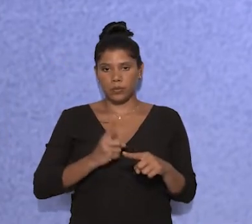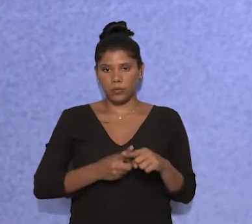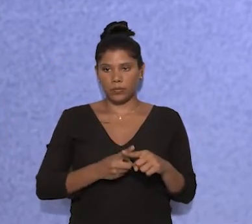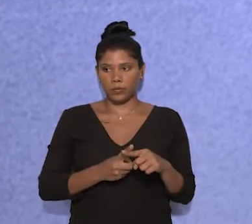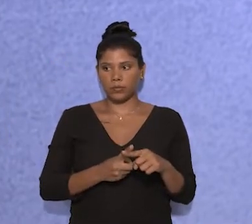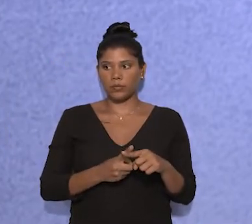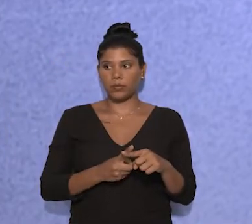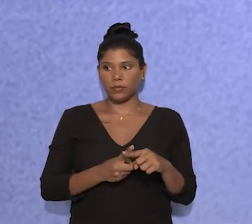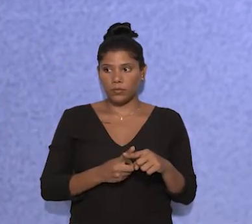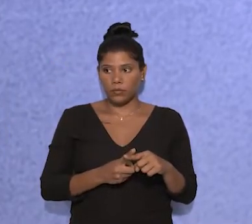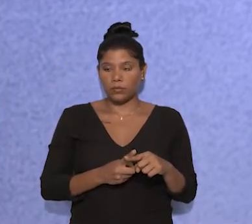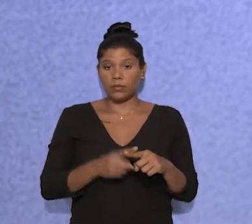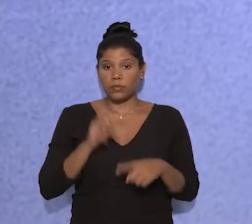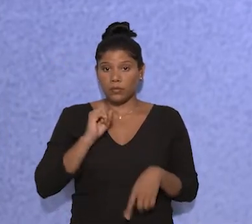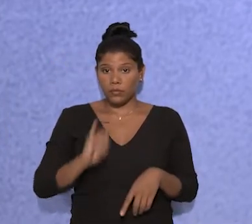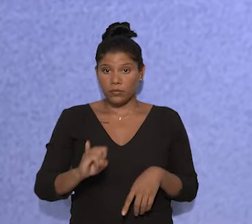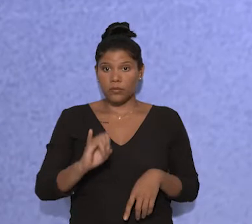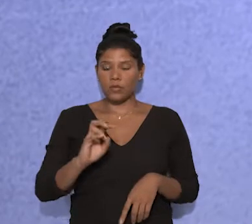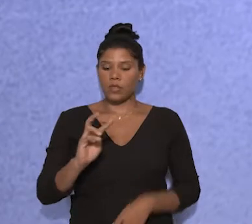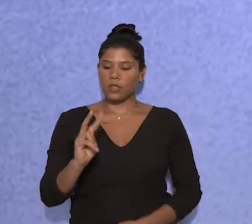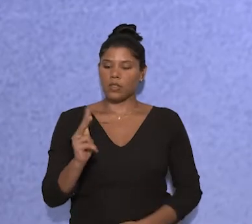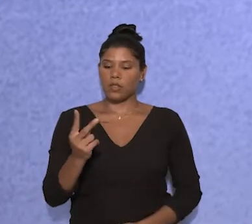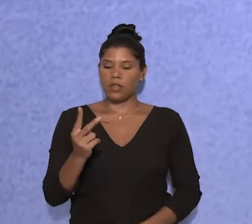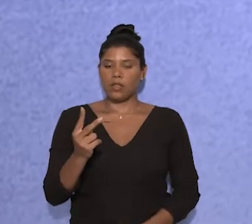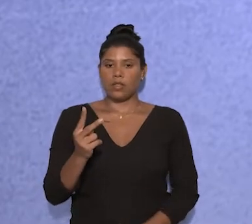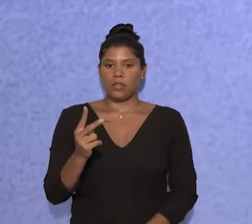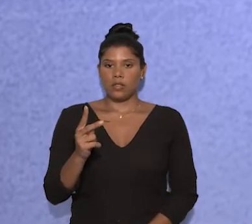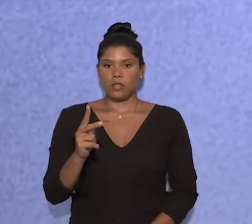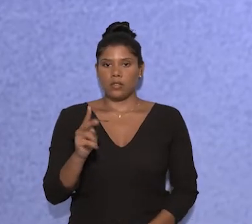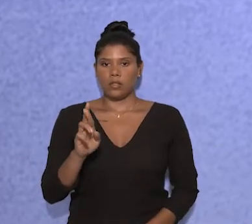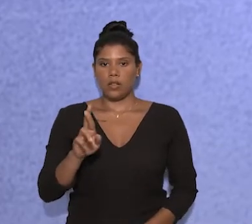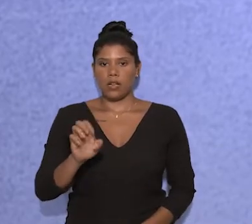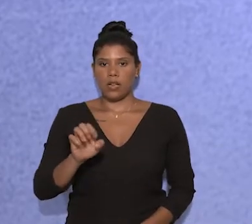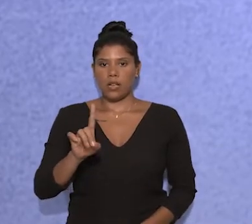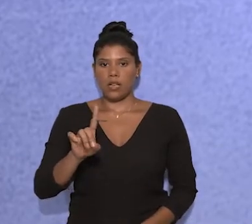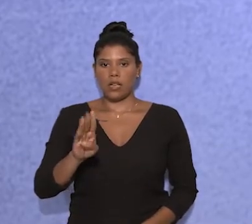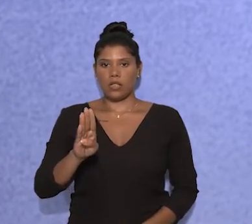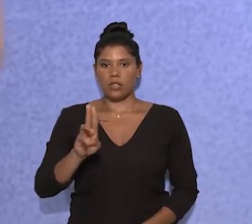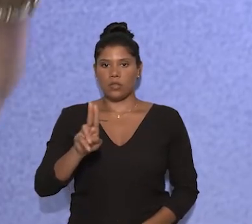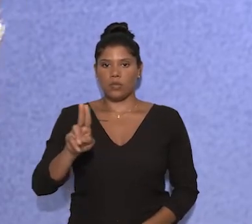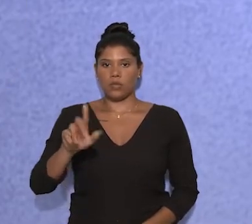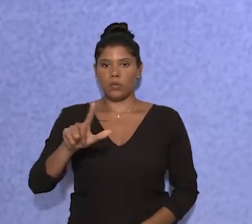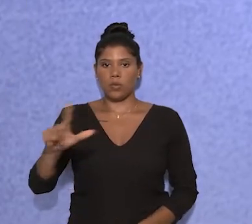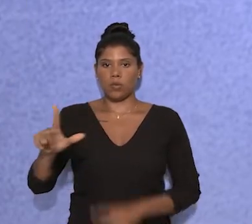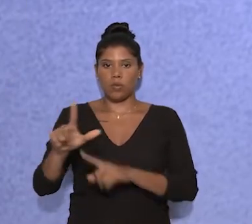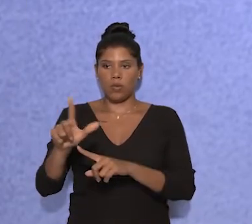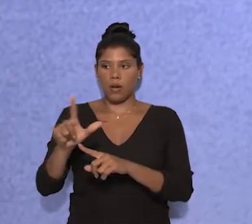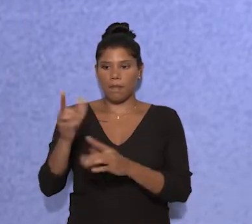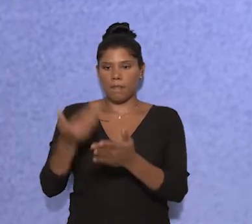frente do Ceará. Se o Ceará ganhar, passa dele 1 ponto. Mas se ele ganhar do Fortaleza, ele